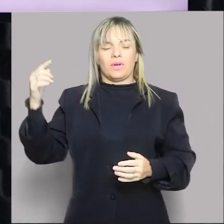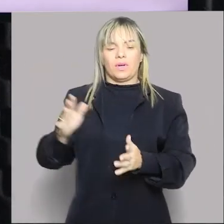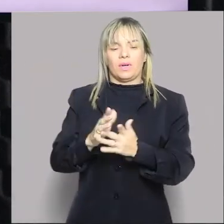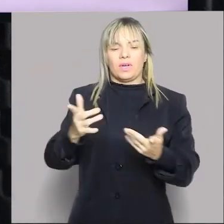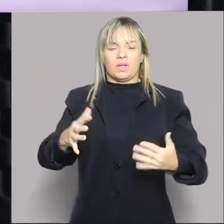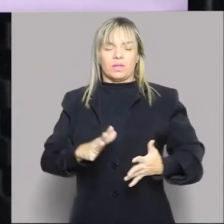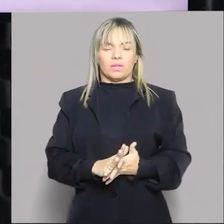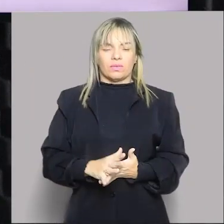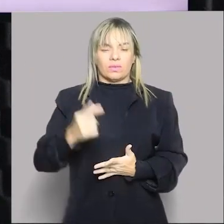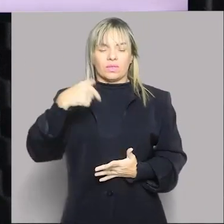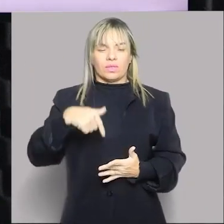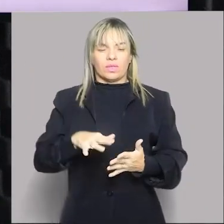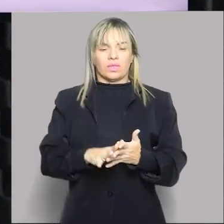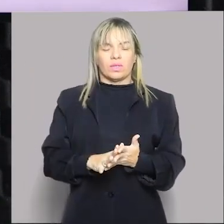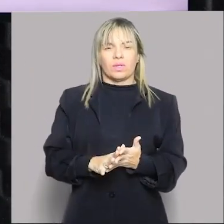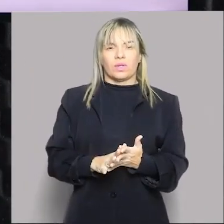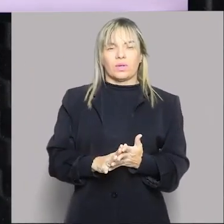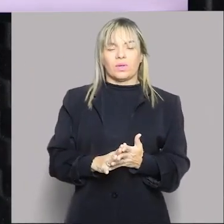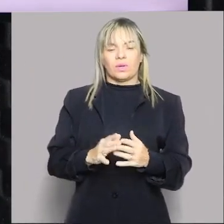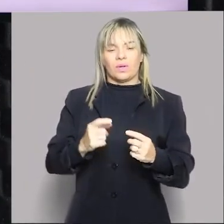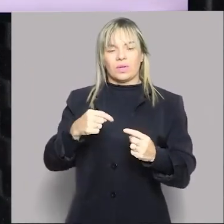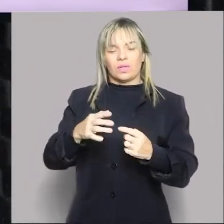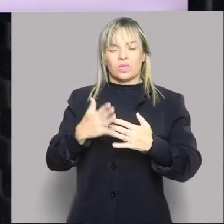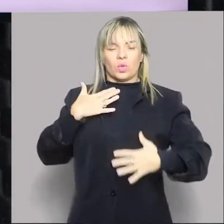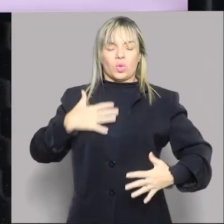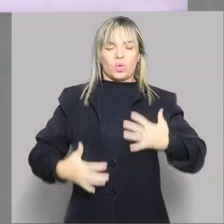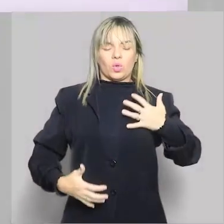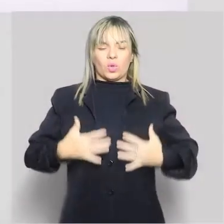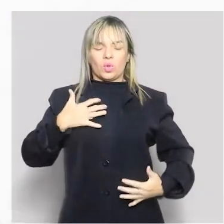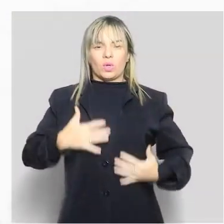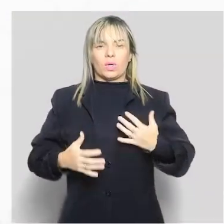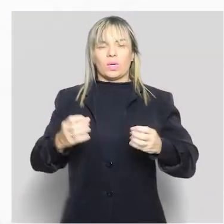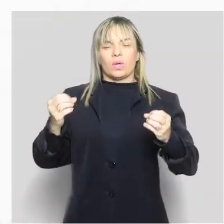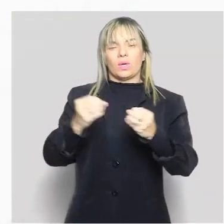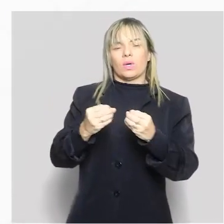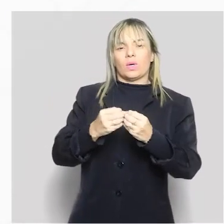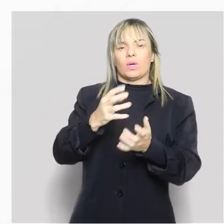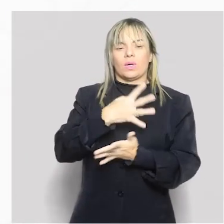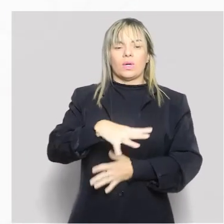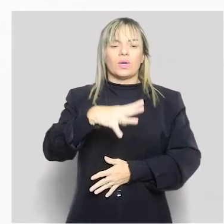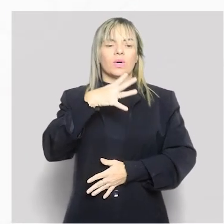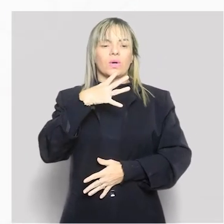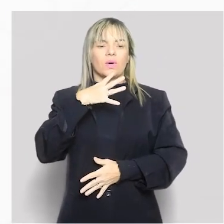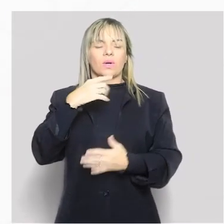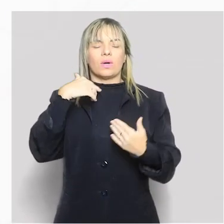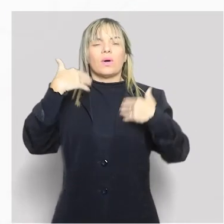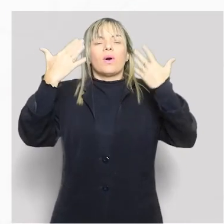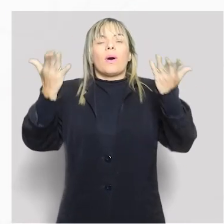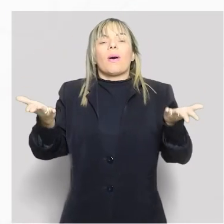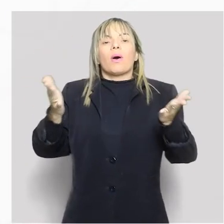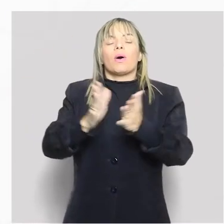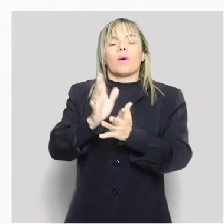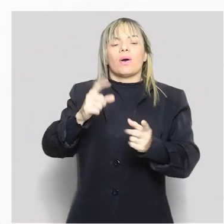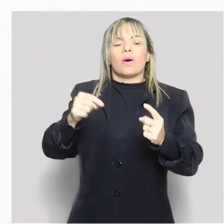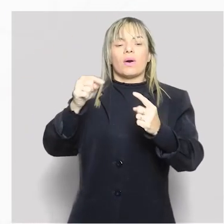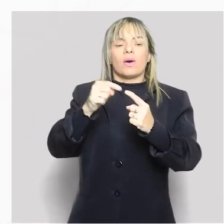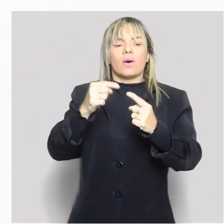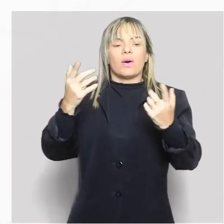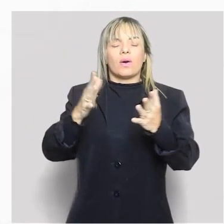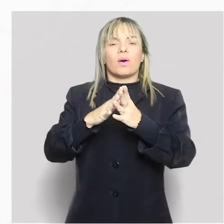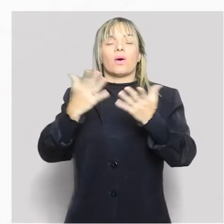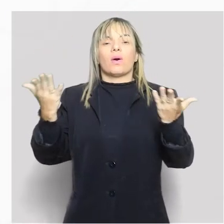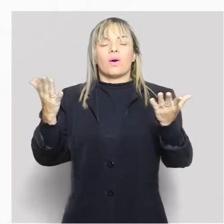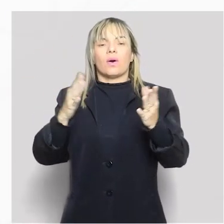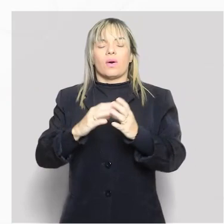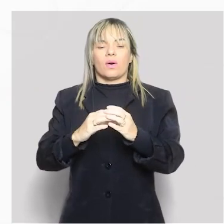se aproximar, inclusive conhecer o próprio corpo. Para que serve a dança? Para você comunicar,